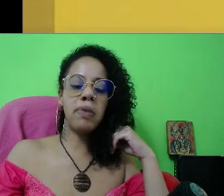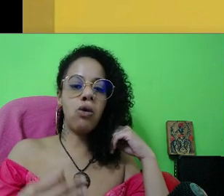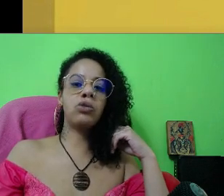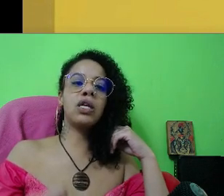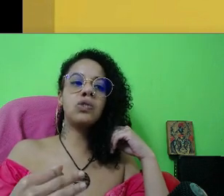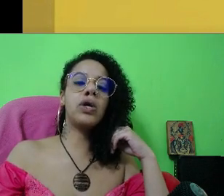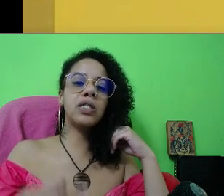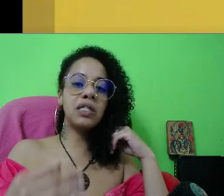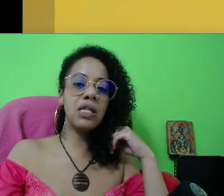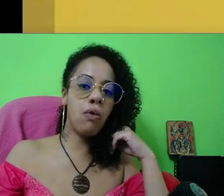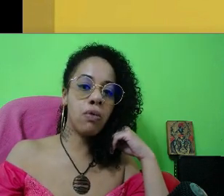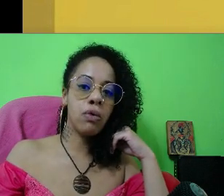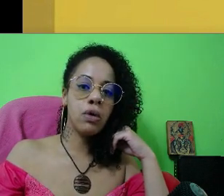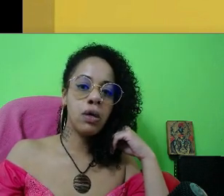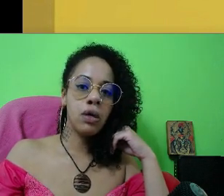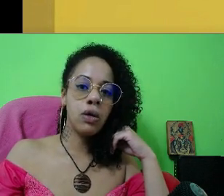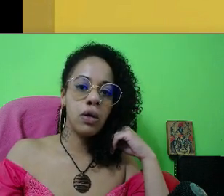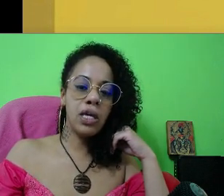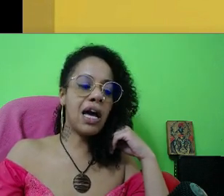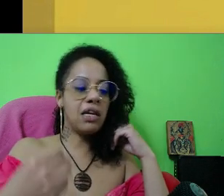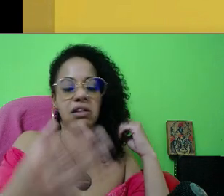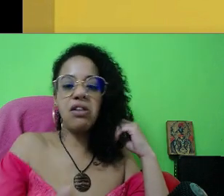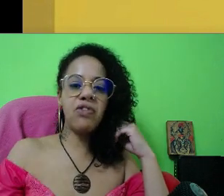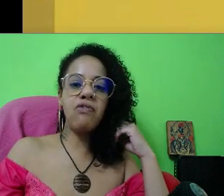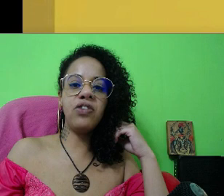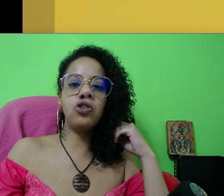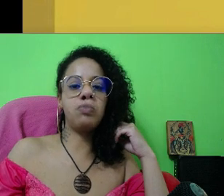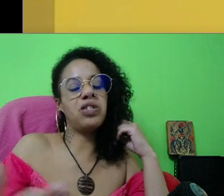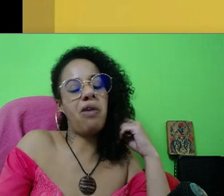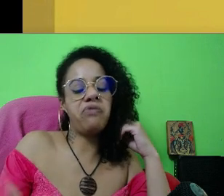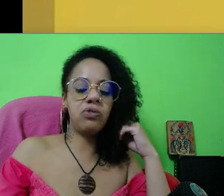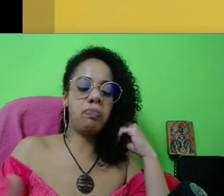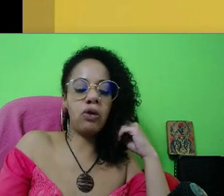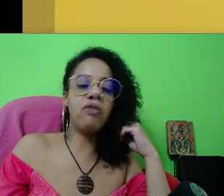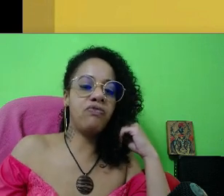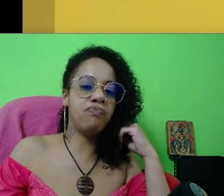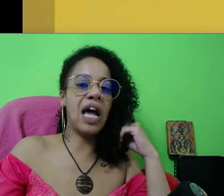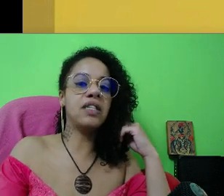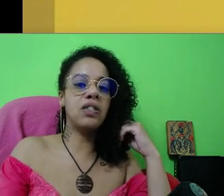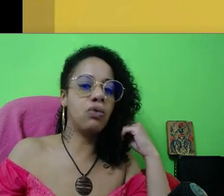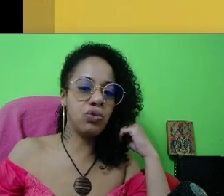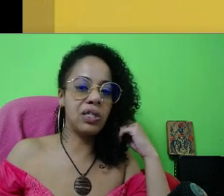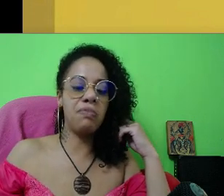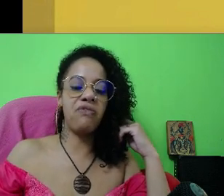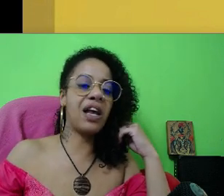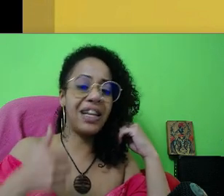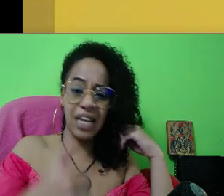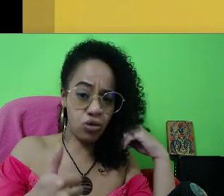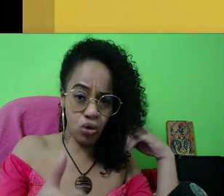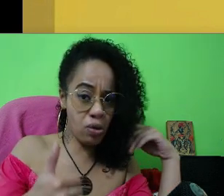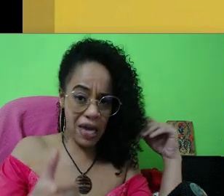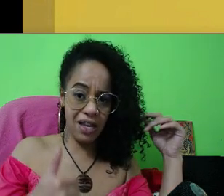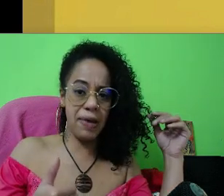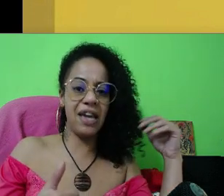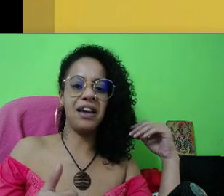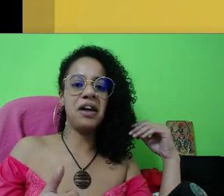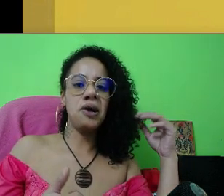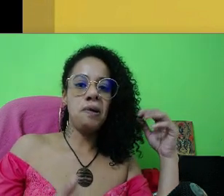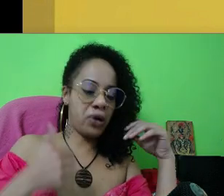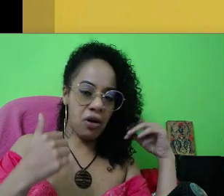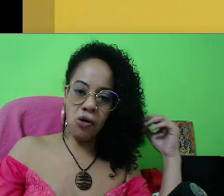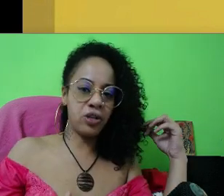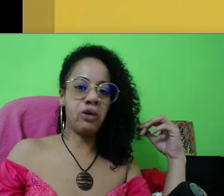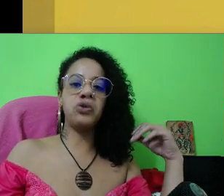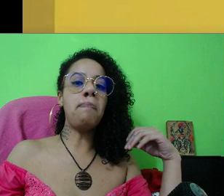para outras coisas não e aí tem que ver o vídeo mas Óbvio tu pegou 10 segundos da minha fala e tá tudo bem também